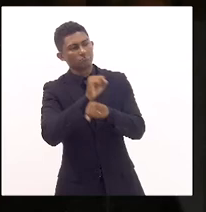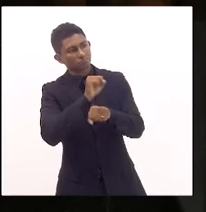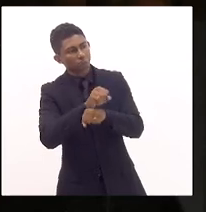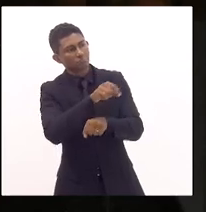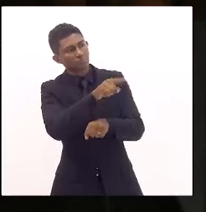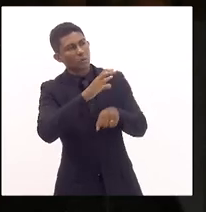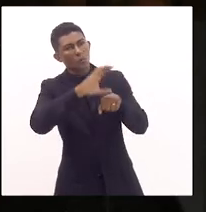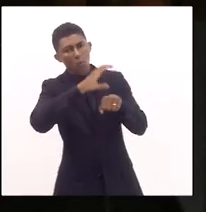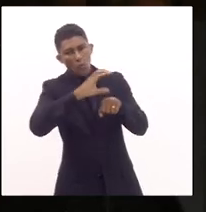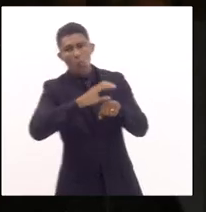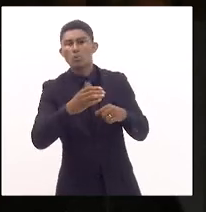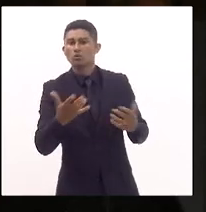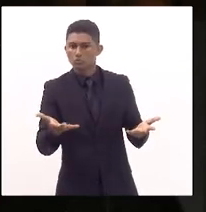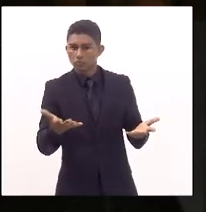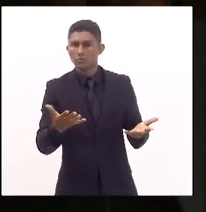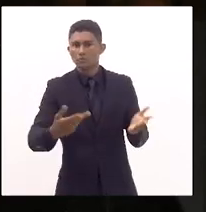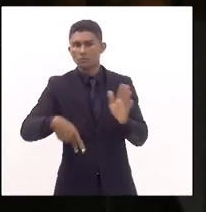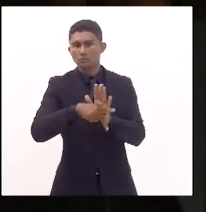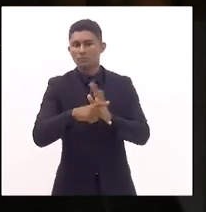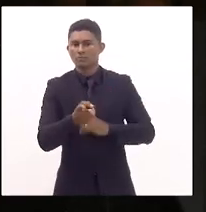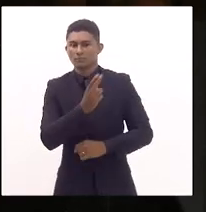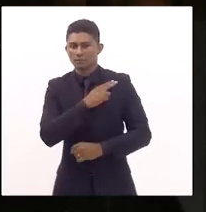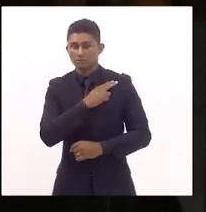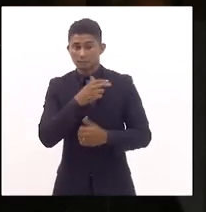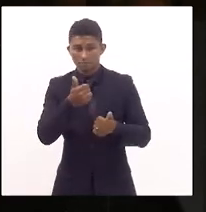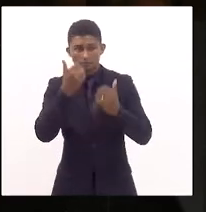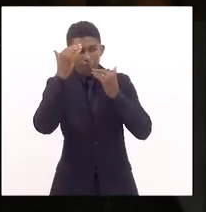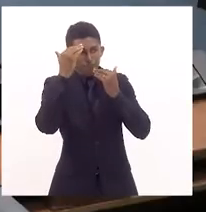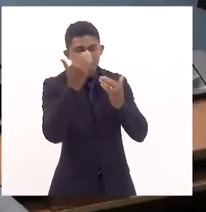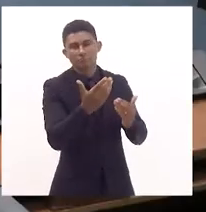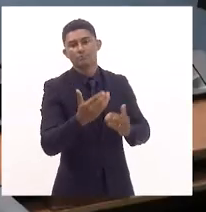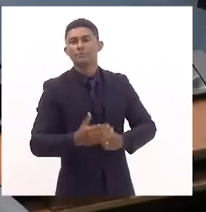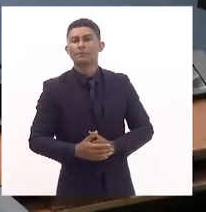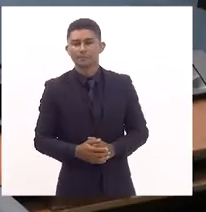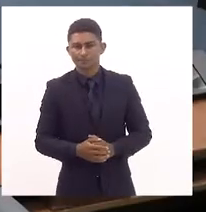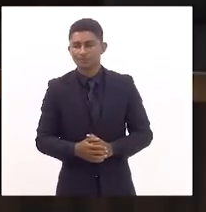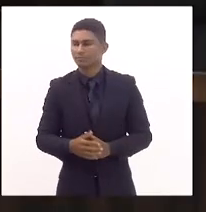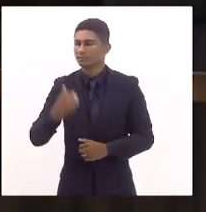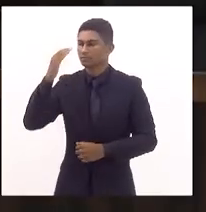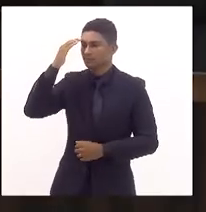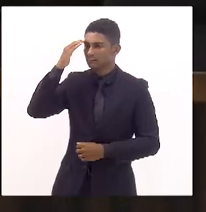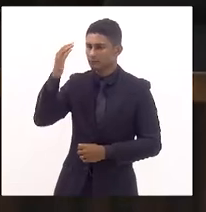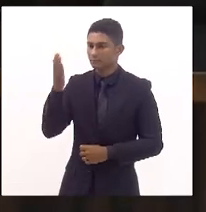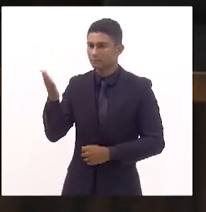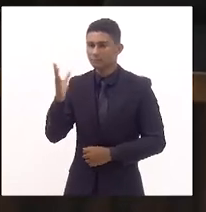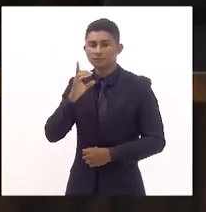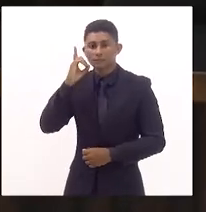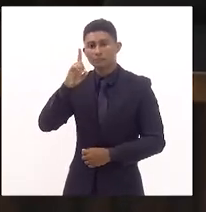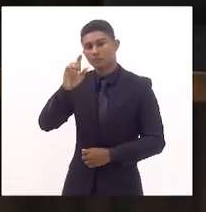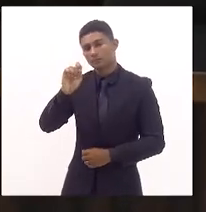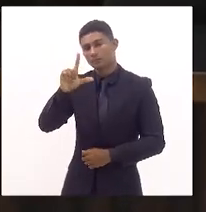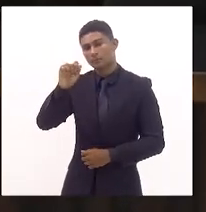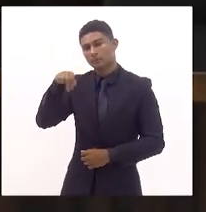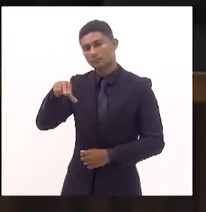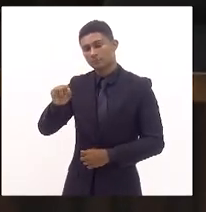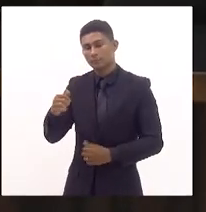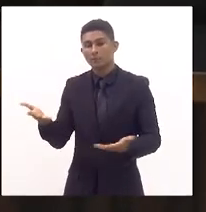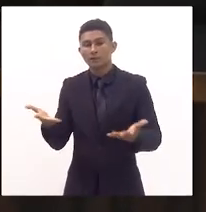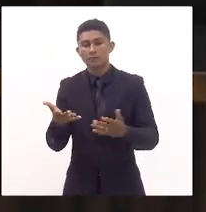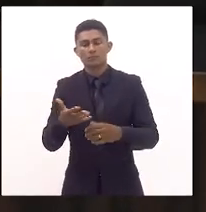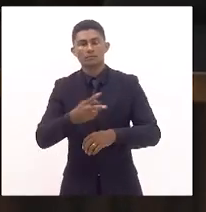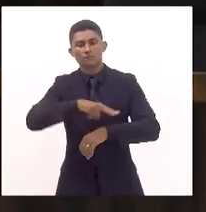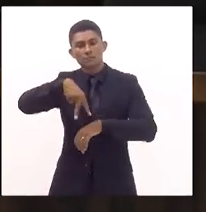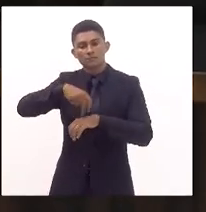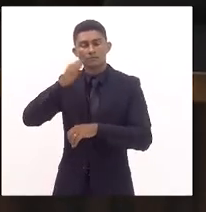pelo curso de aperfeiçoamento dos sargentos. Obrigada, deputada Marta Rocha. Agradecendo a deputada Lana Passos, próximo